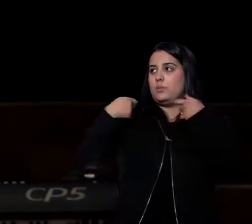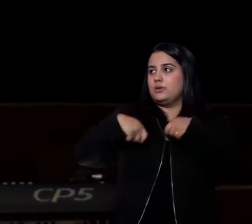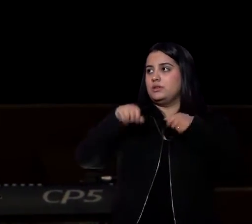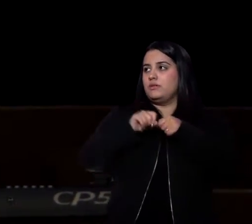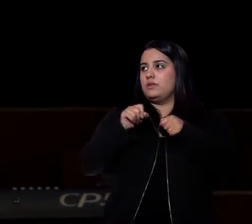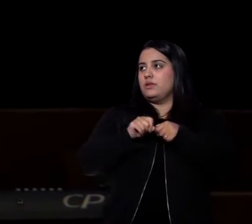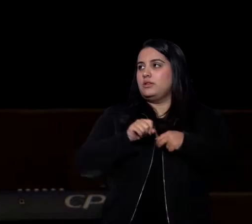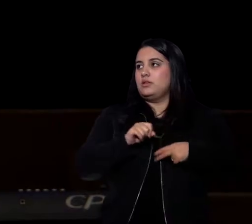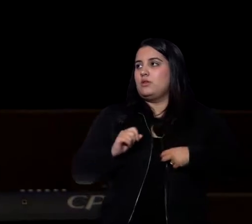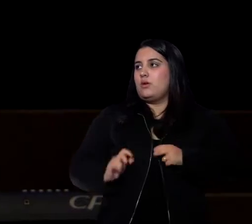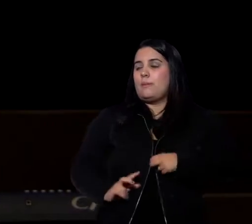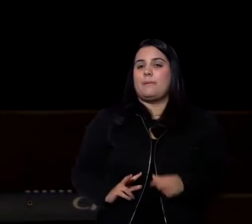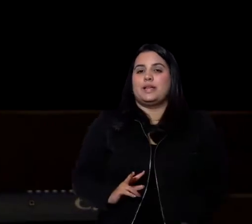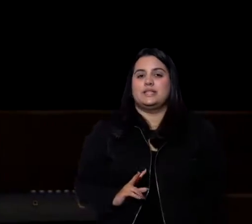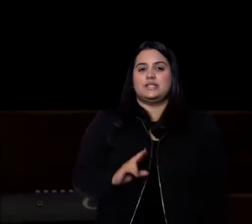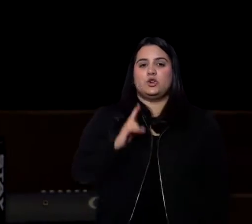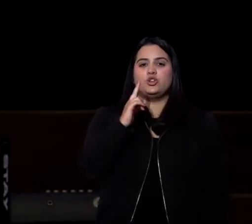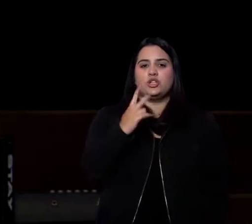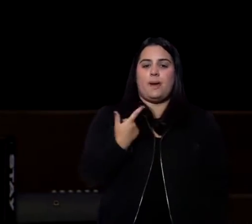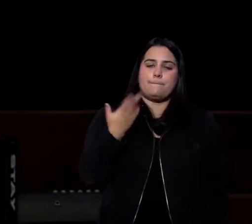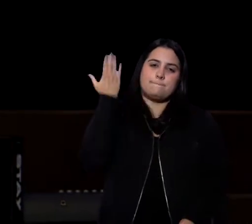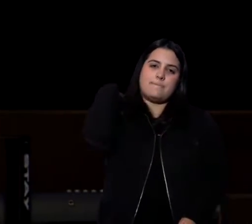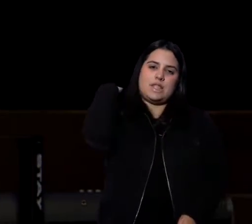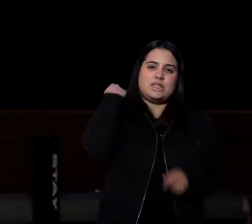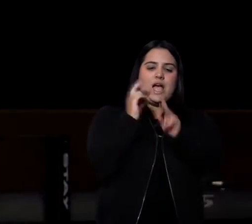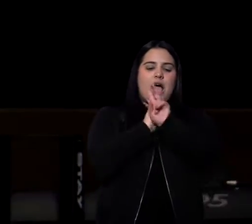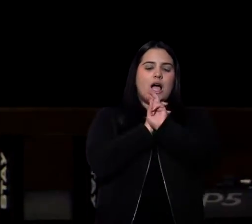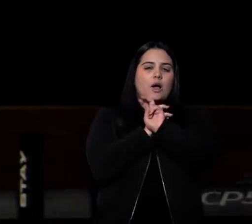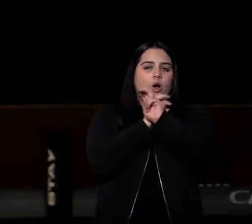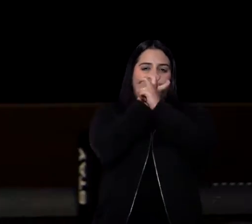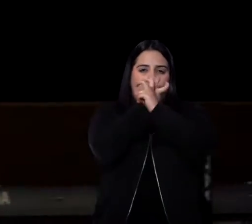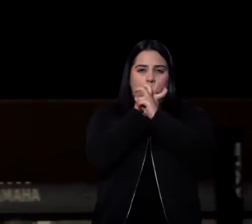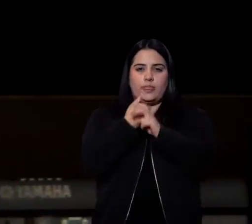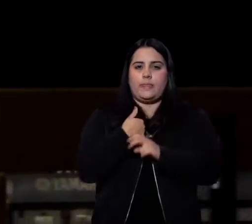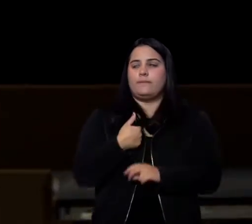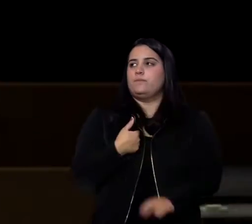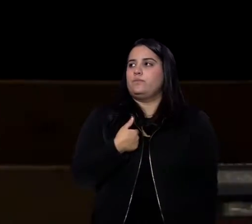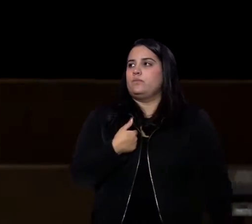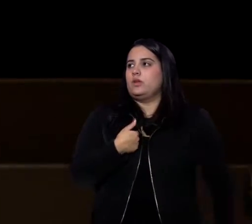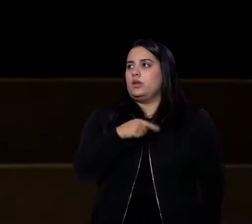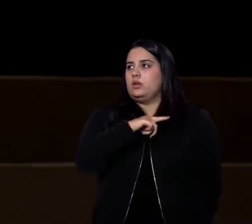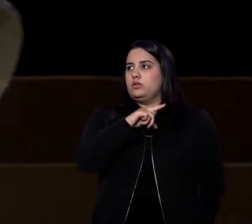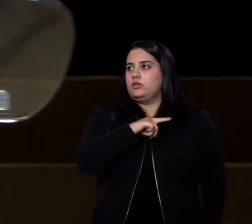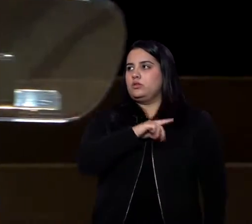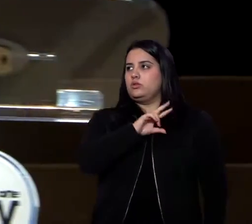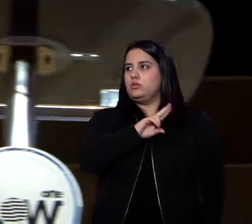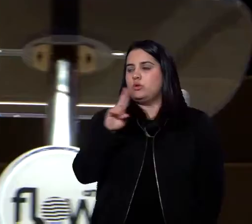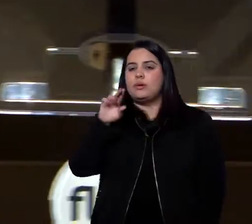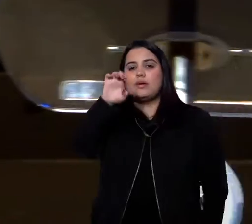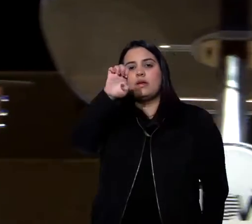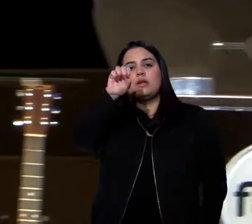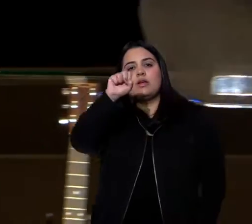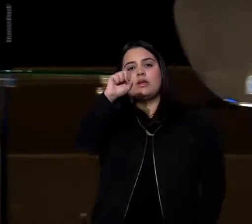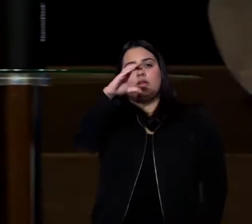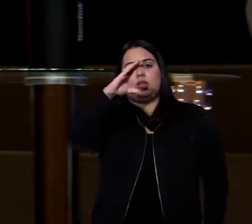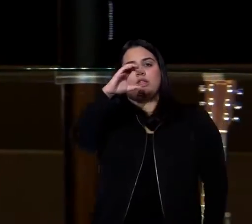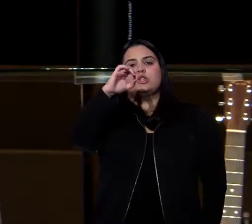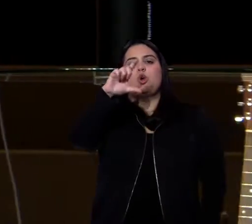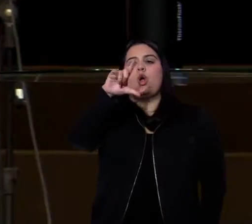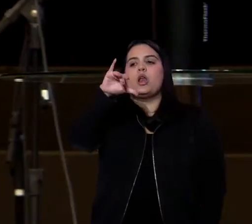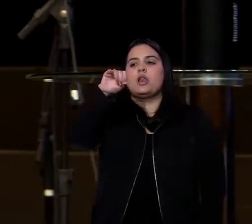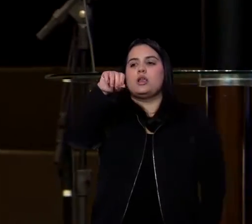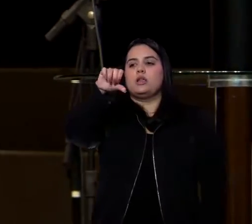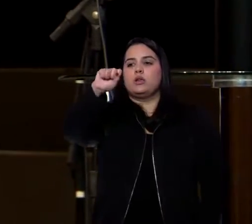uma cirurgia na coluna. Pois é. O que aconteceu? Eu tinha um negócio que chama escoliose, que basicamente sua